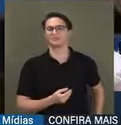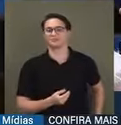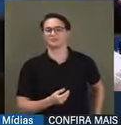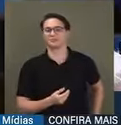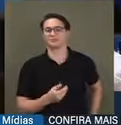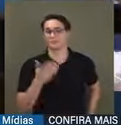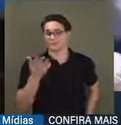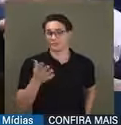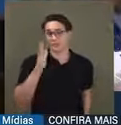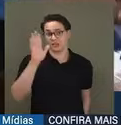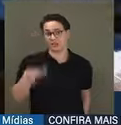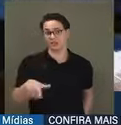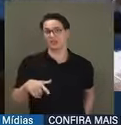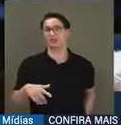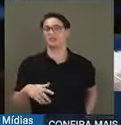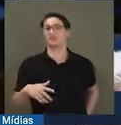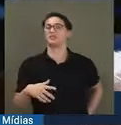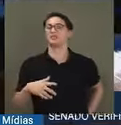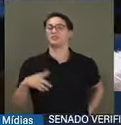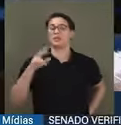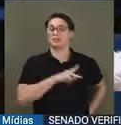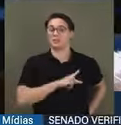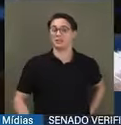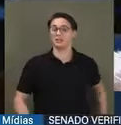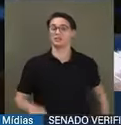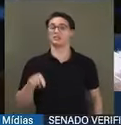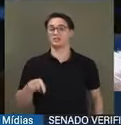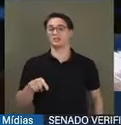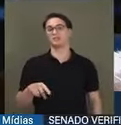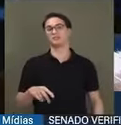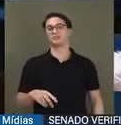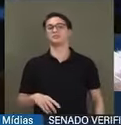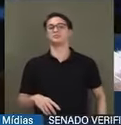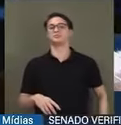senhor é o presidente dessa casa. Quem votou, quem não votou, o senhor é o presidente dessa casa.